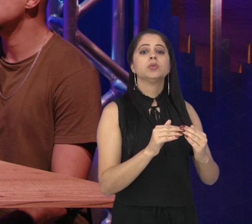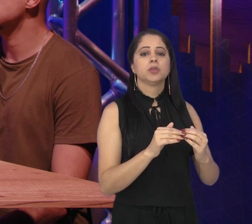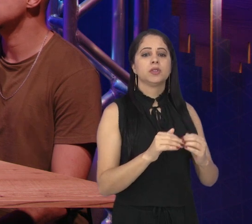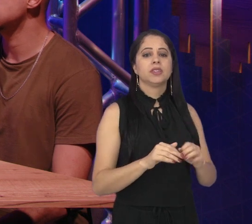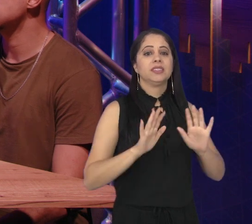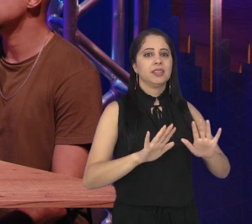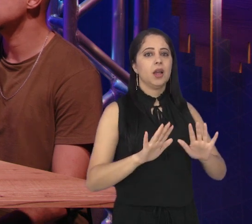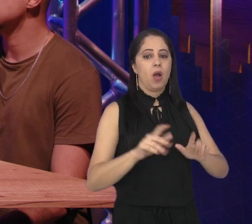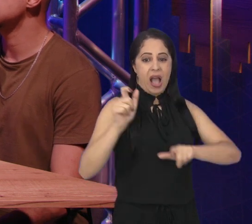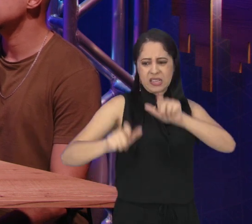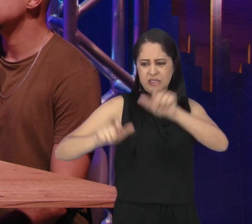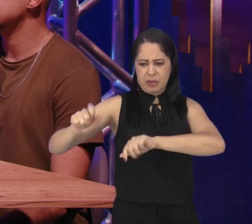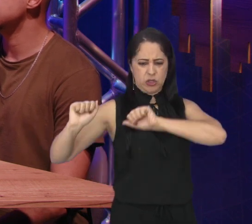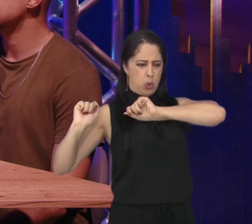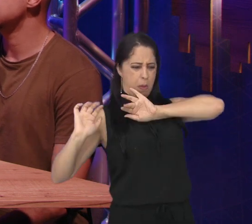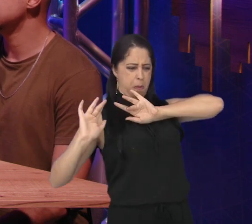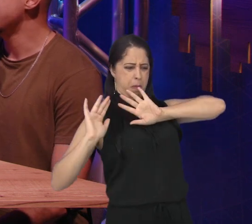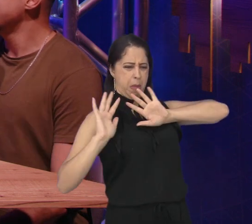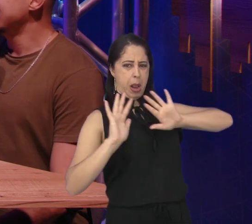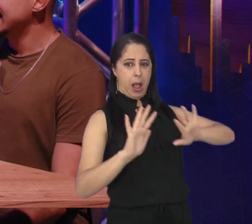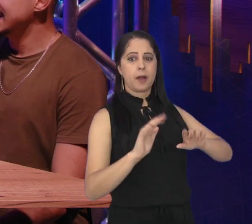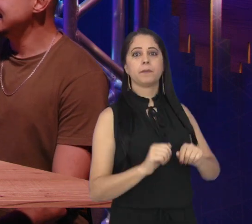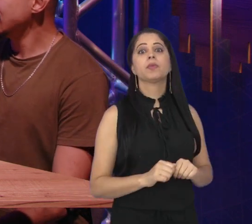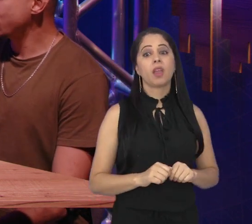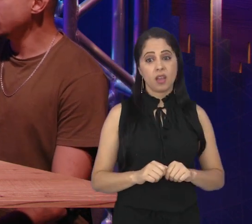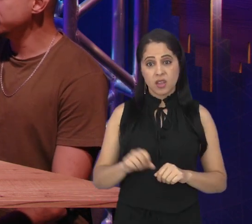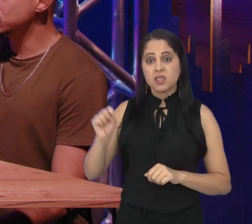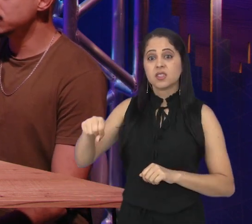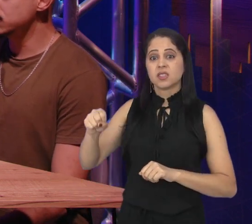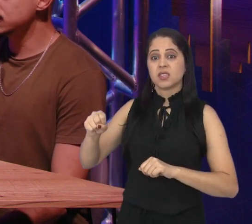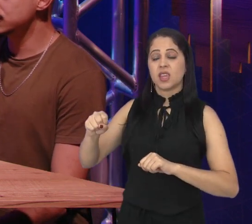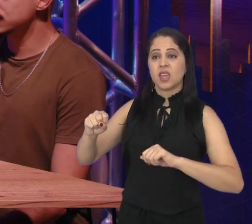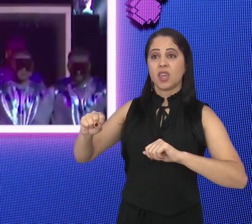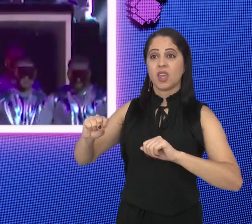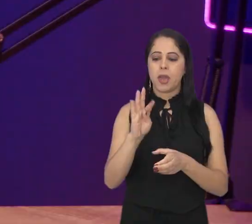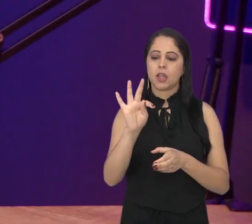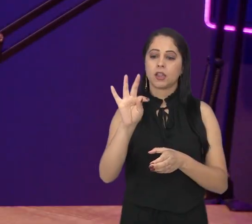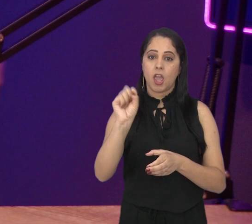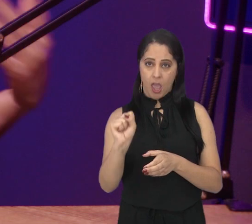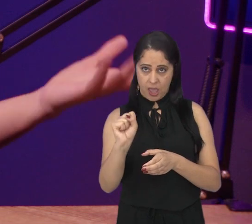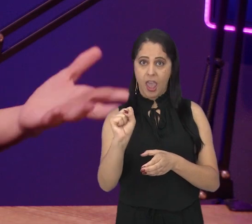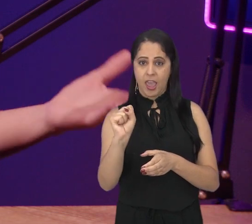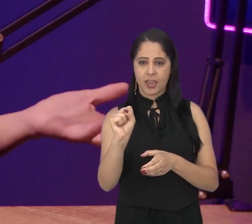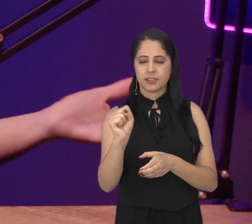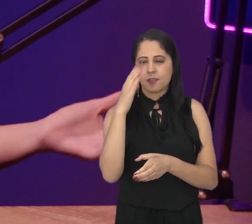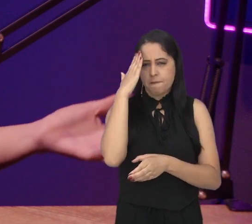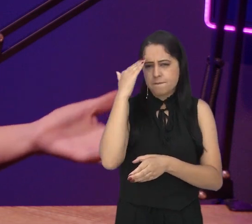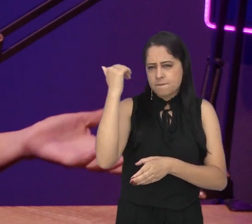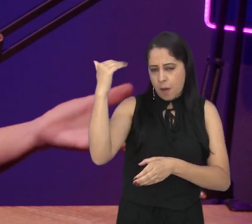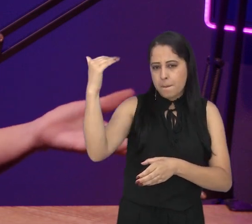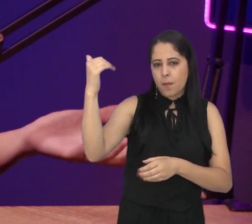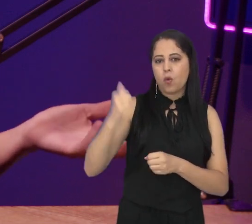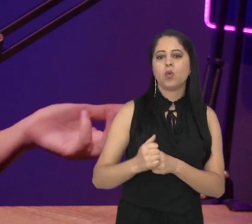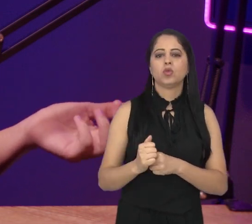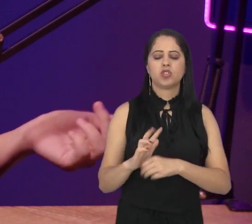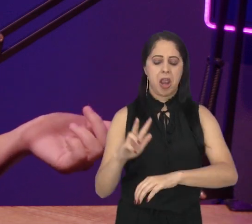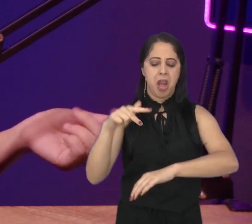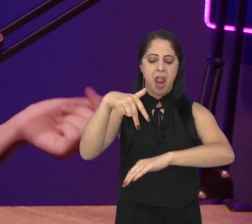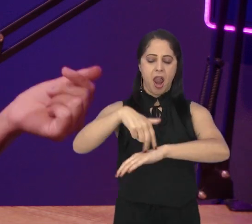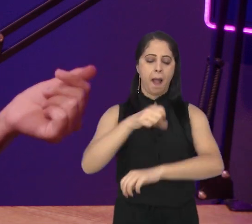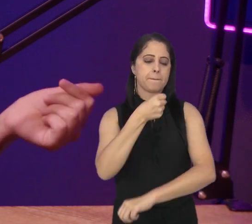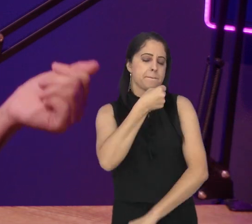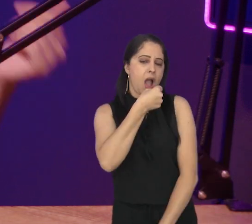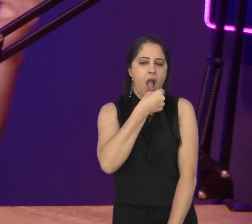eles fazem, né, muito sucesso, então a galera vai atrás e quer saber tudo. Que é esse grupo de K-pop mais